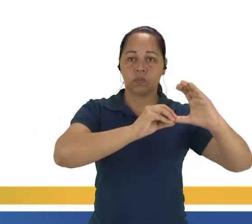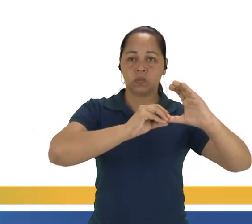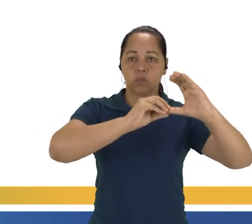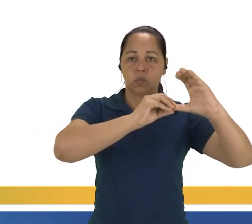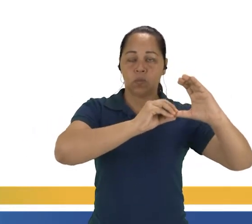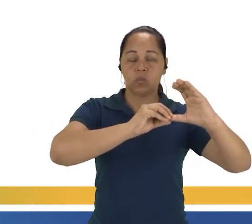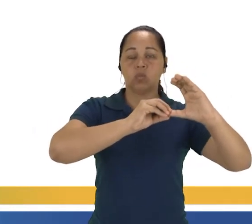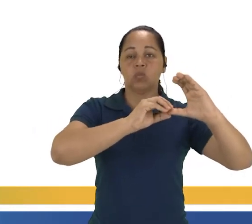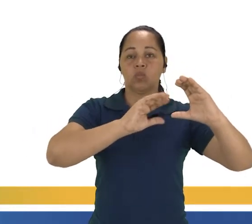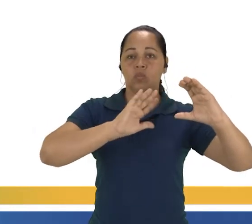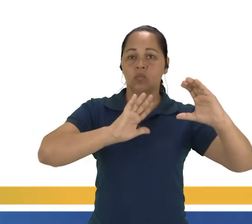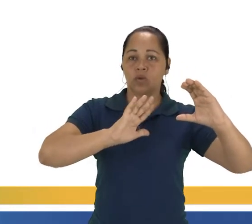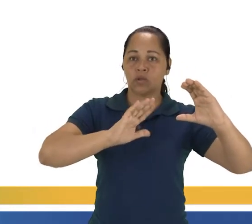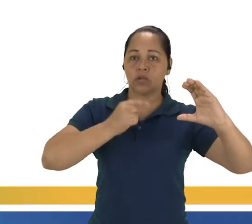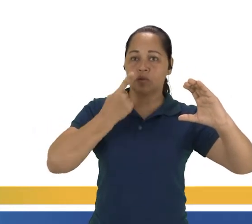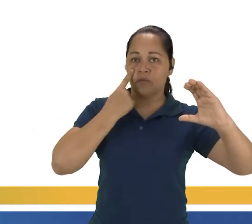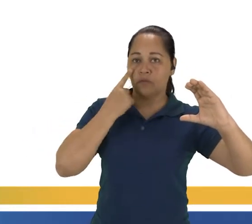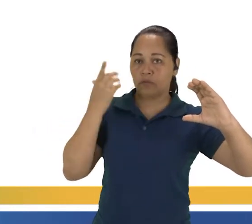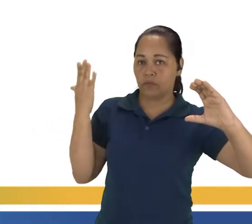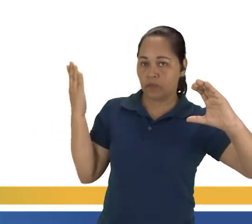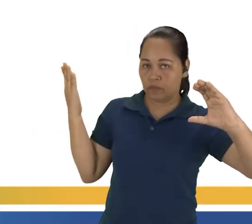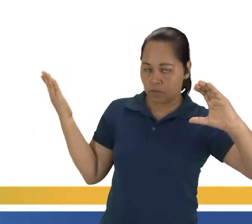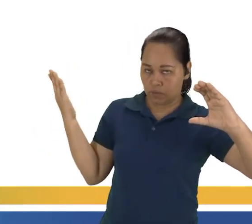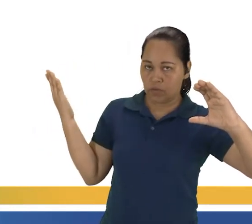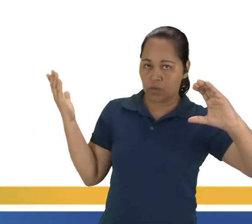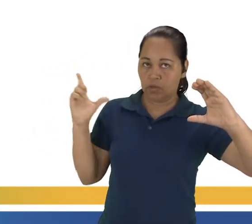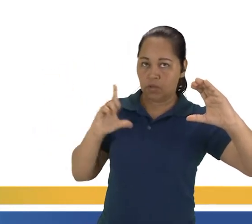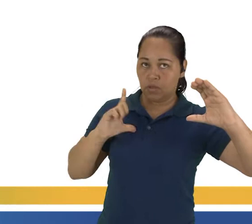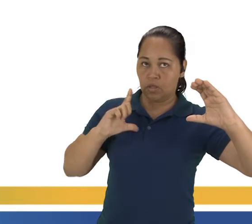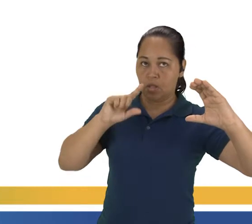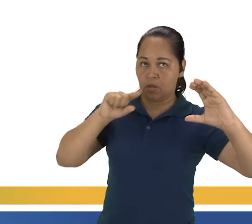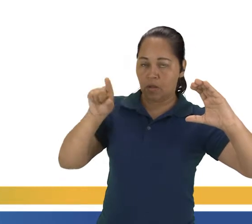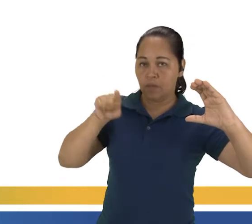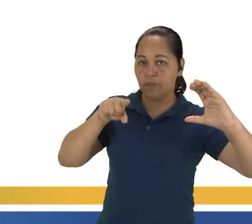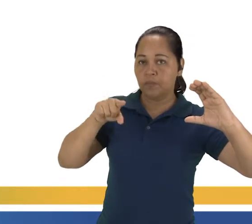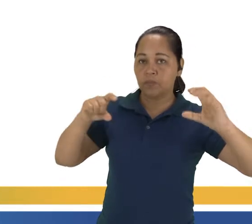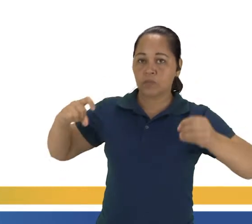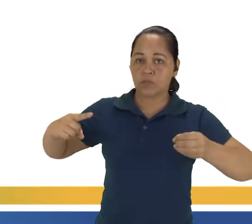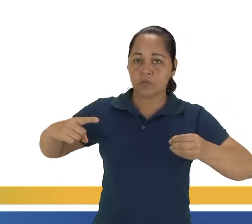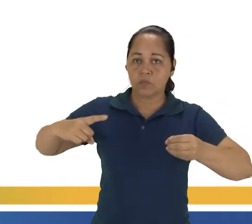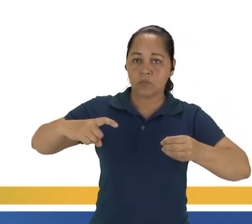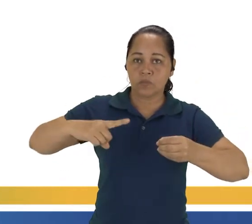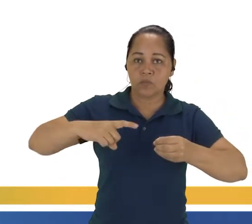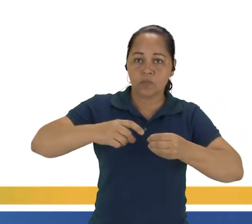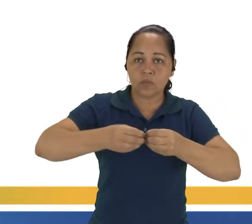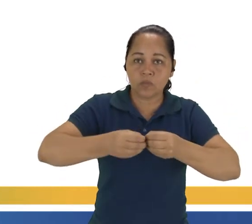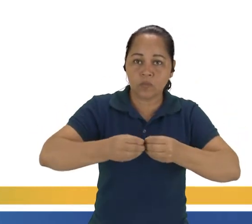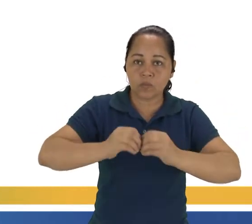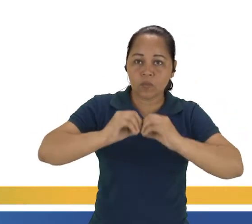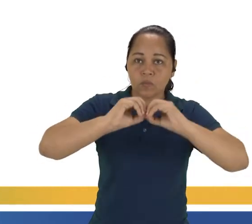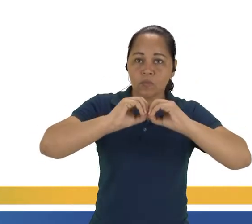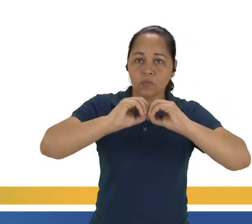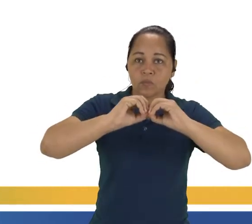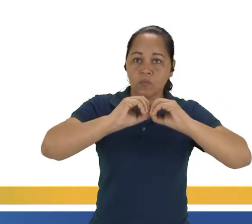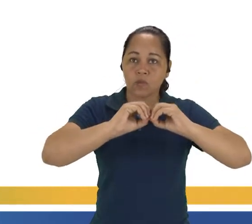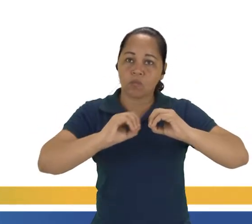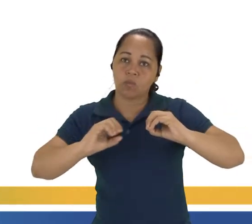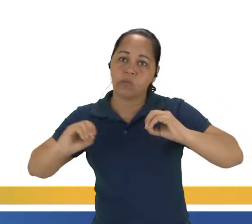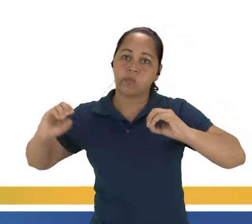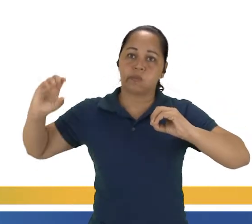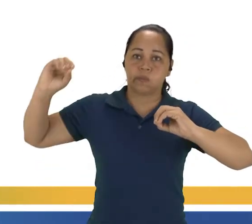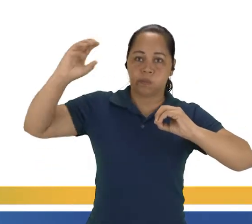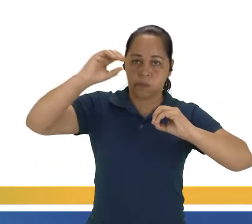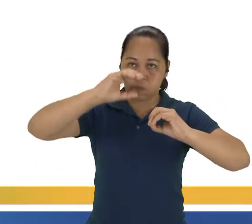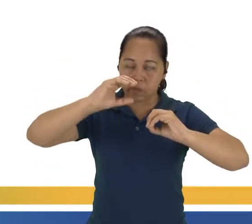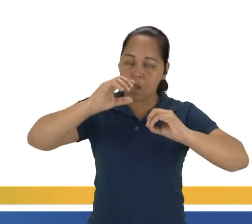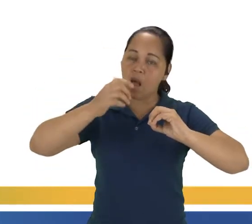uma pequena parte, como a gente pode ver na imagem aí, o que está marcado a mitose, é que vai acontecer a divisão celular. A maioria,